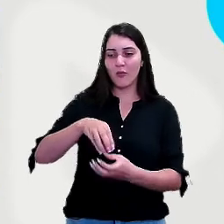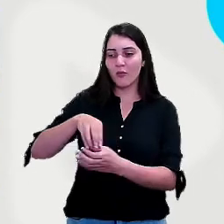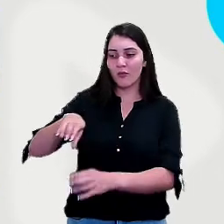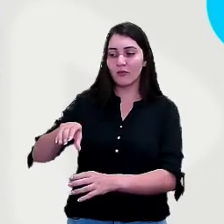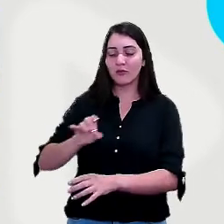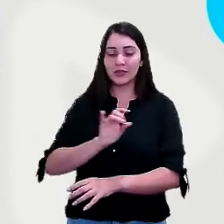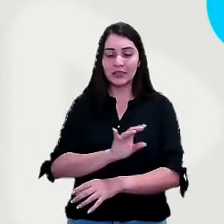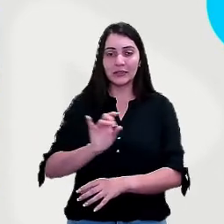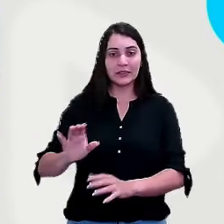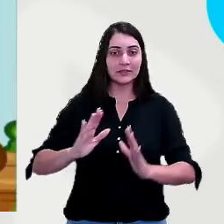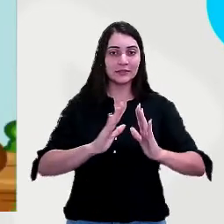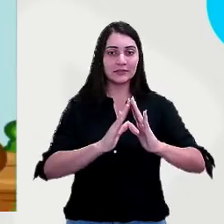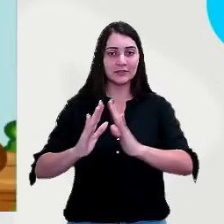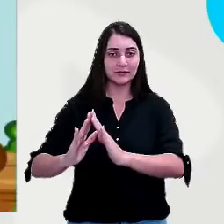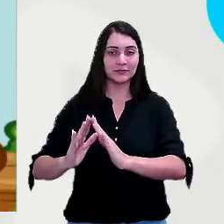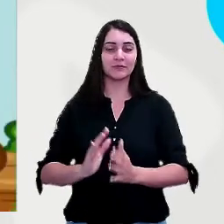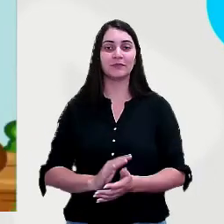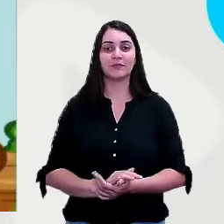quintal.